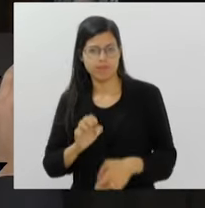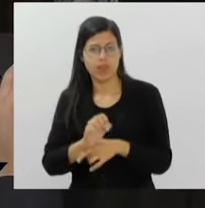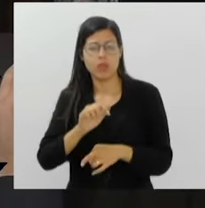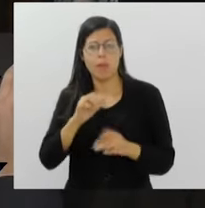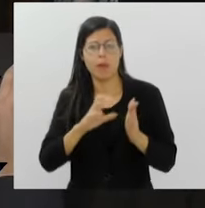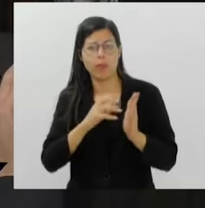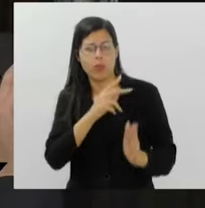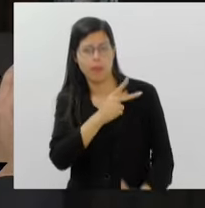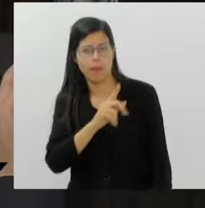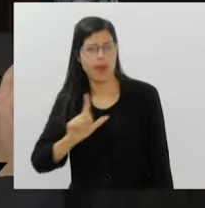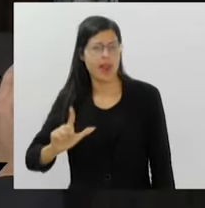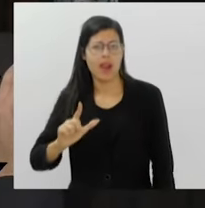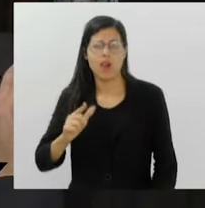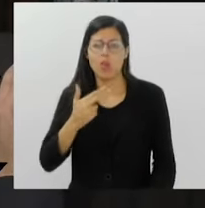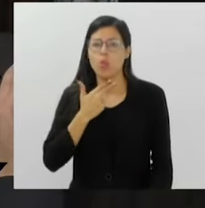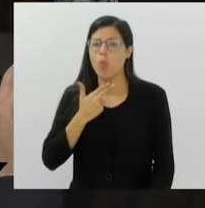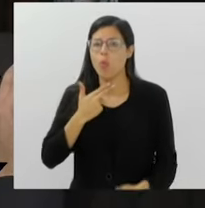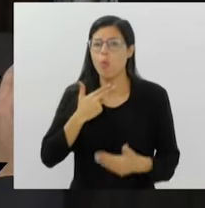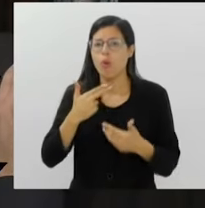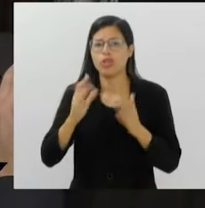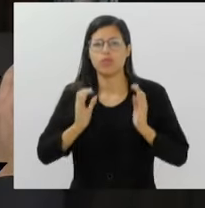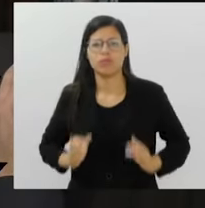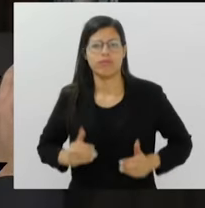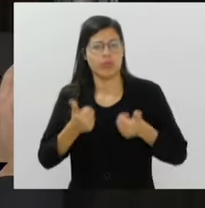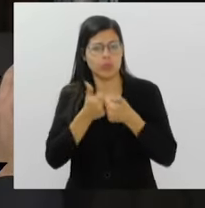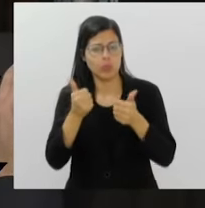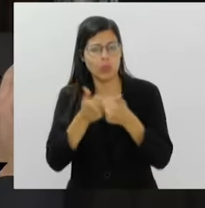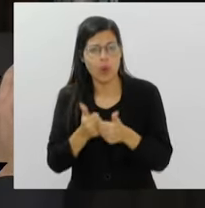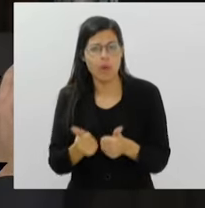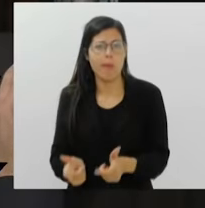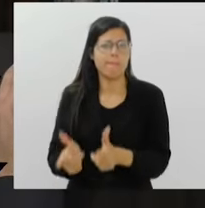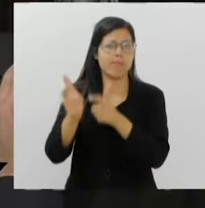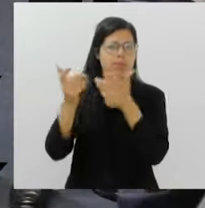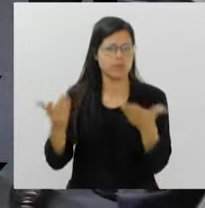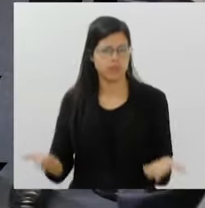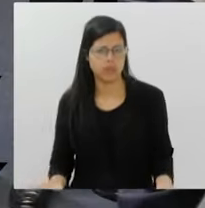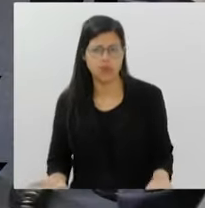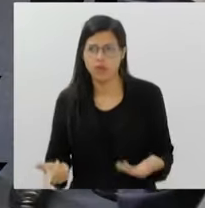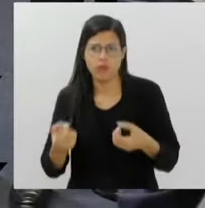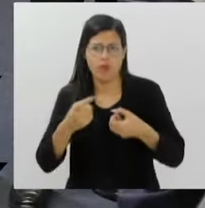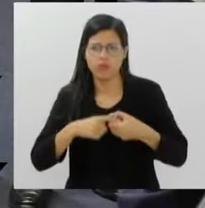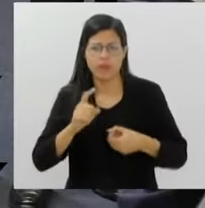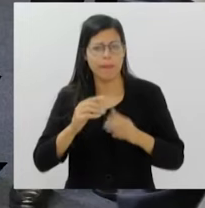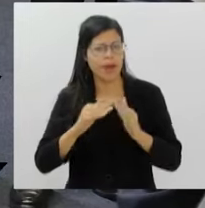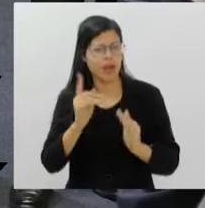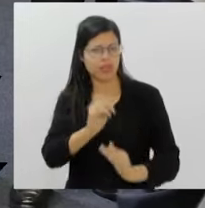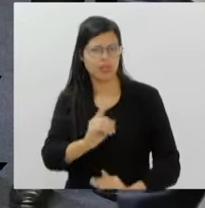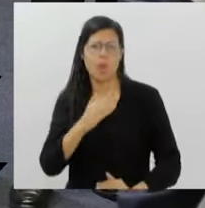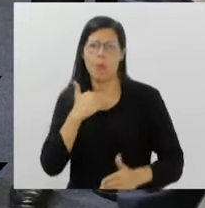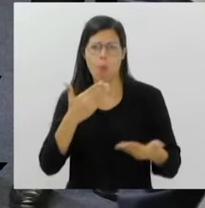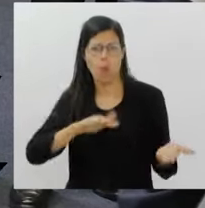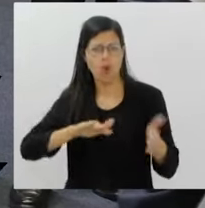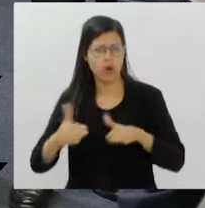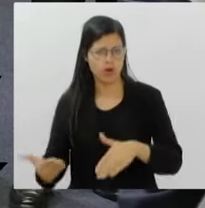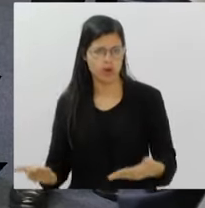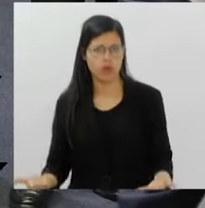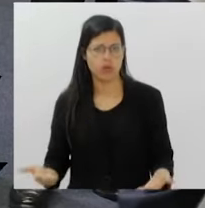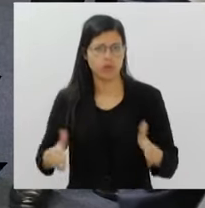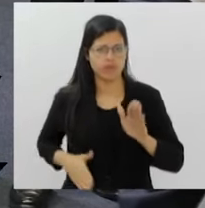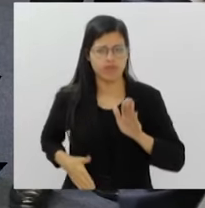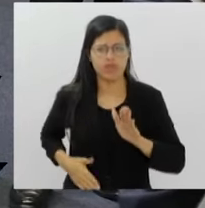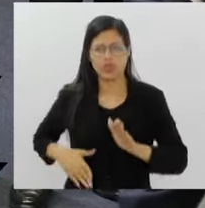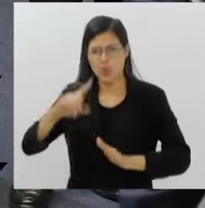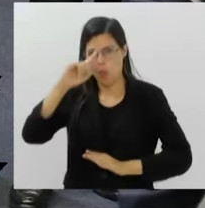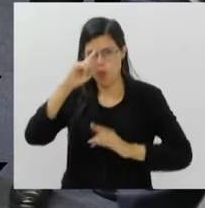gente, terminar com um tiro na cabeça e não voltar para casa. E ver o vagabundo mandando no morro, não deixando a polícia sequer entrar. E no